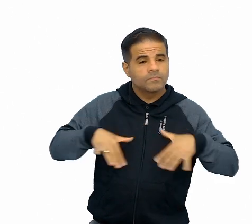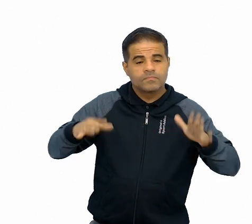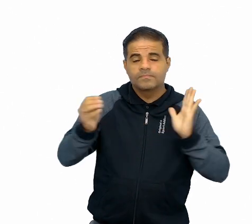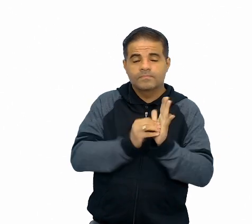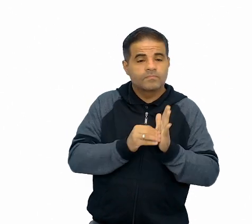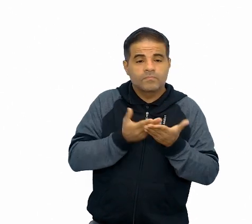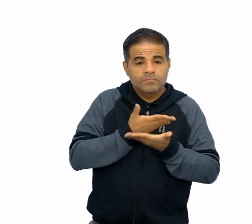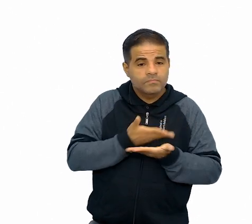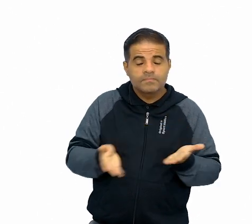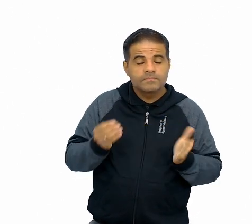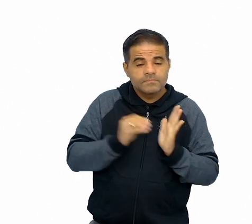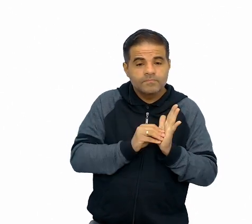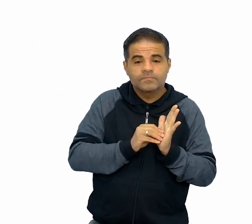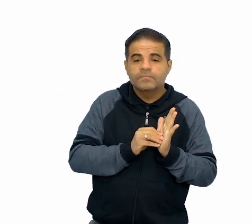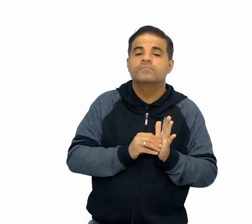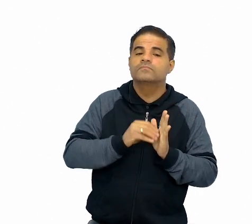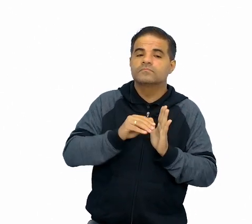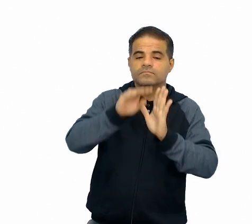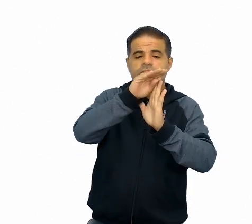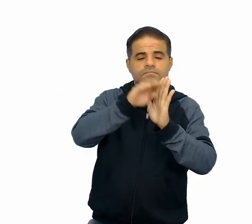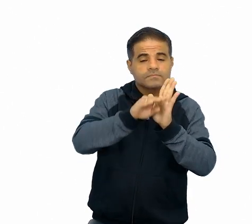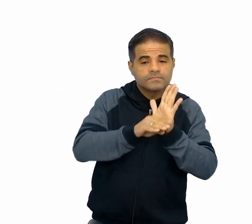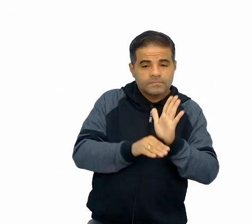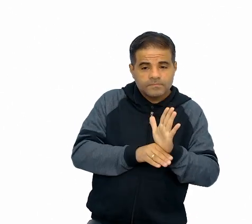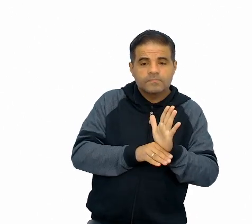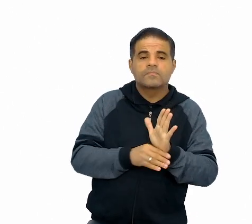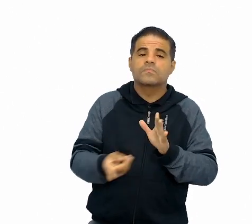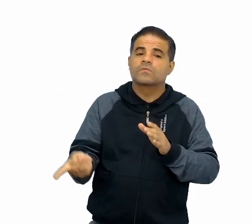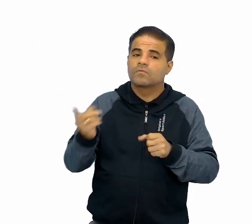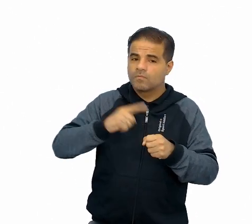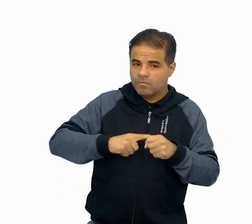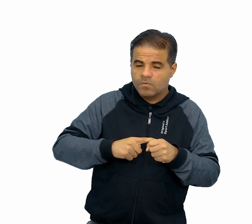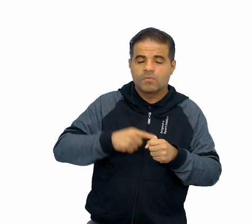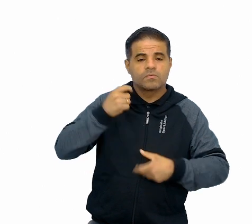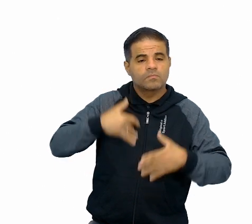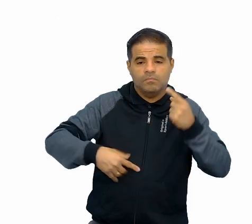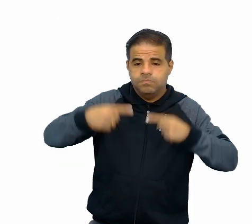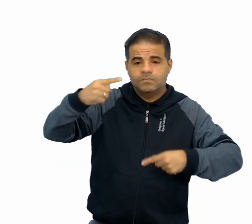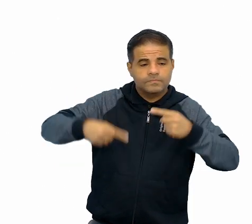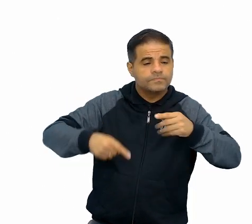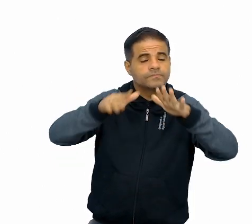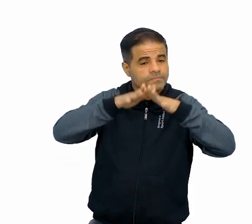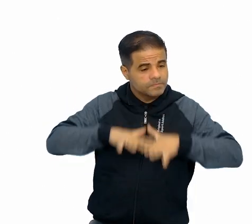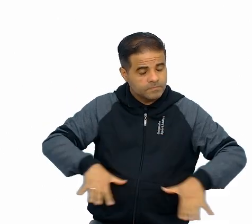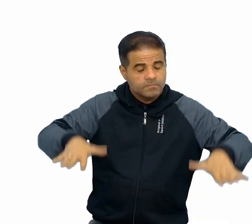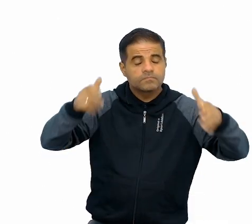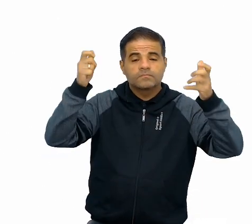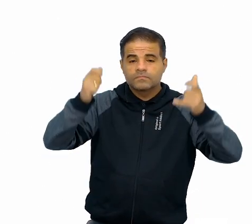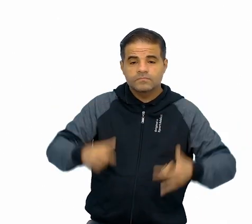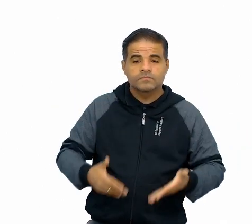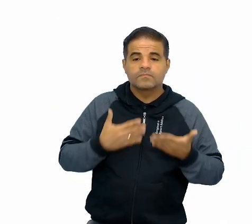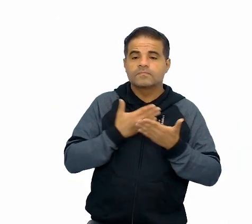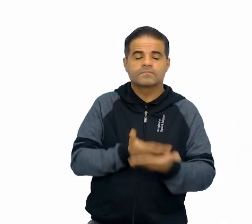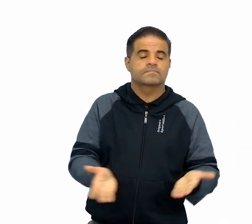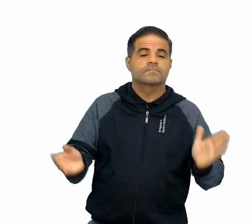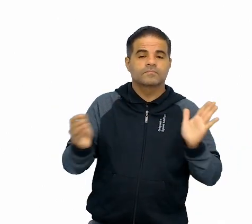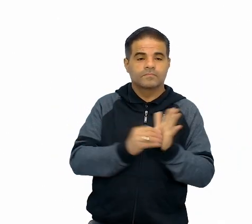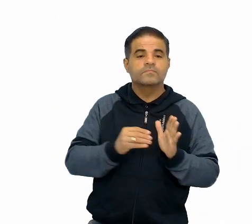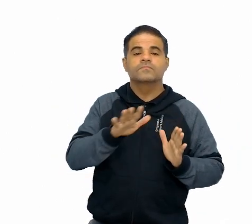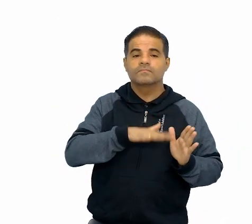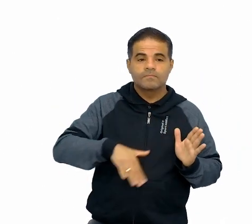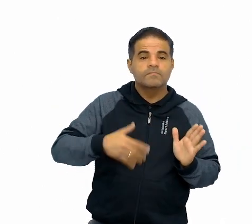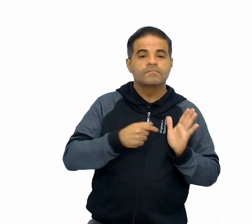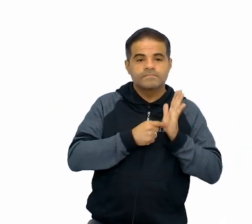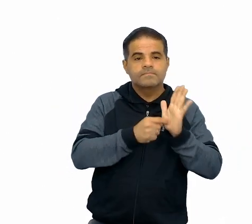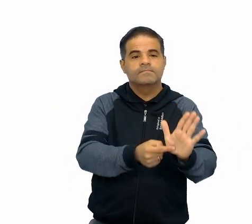da sequência na íntegra, vocês retomem as orientações e as discussões realizadas, né, pensando tanto no